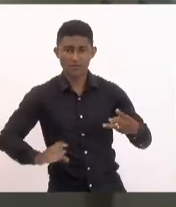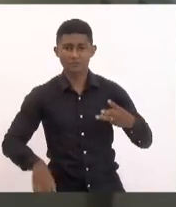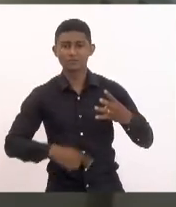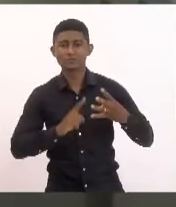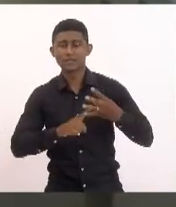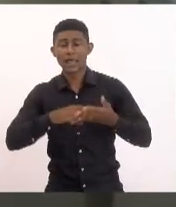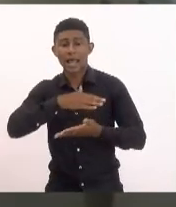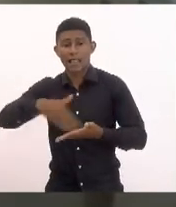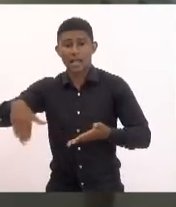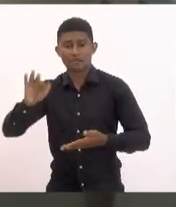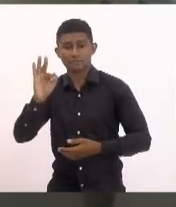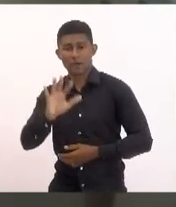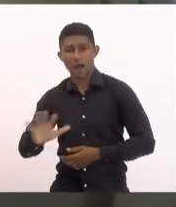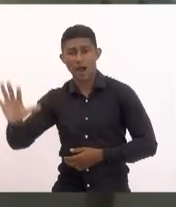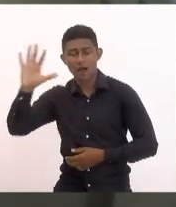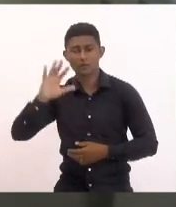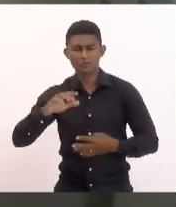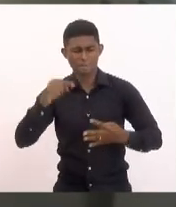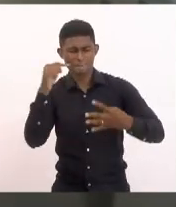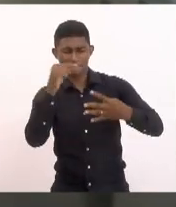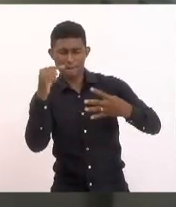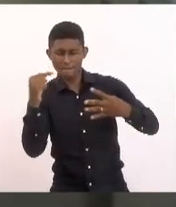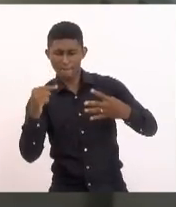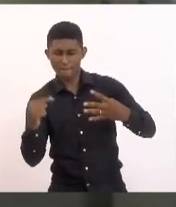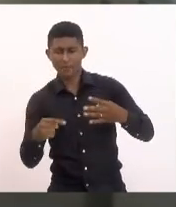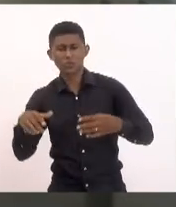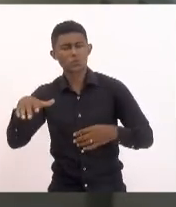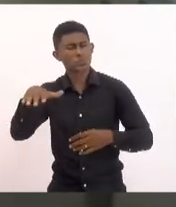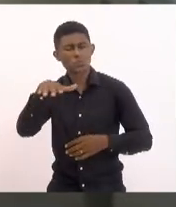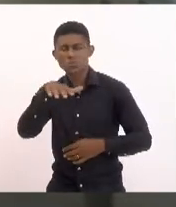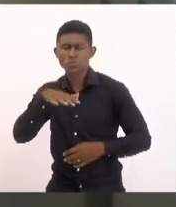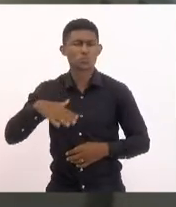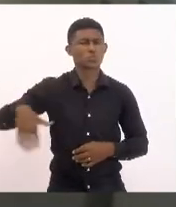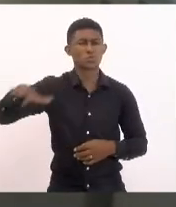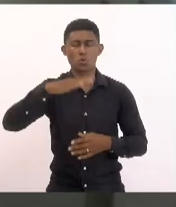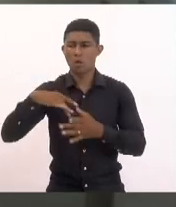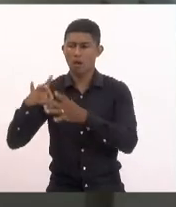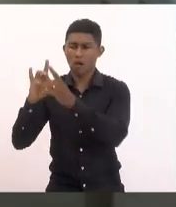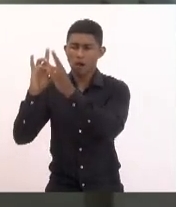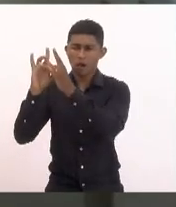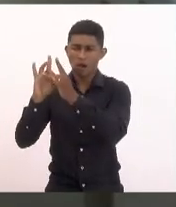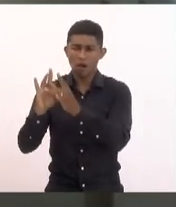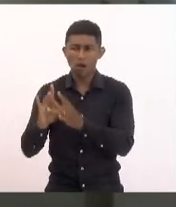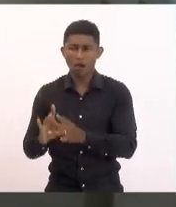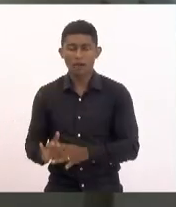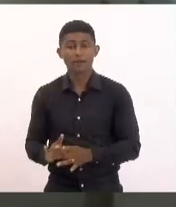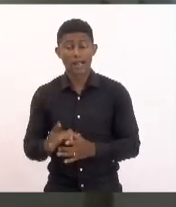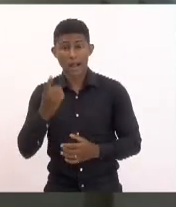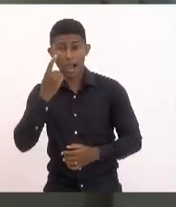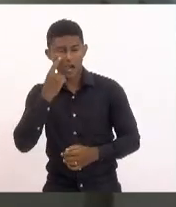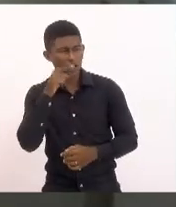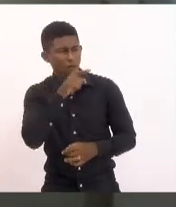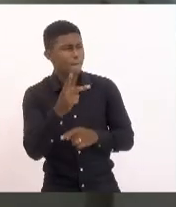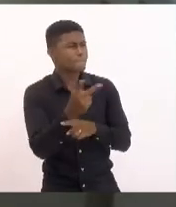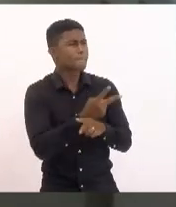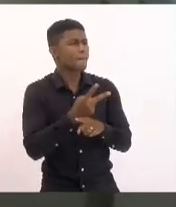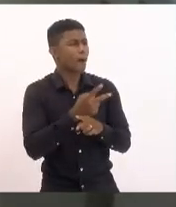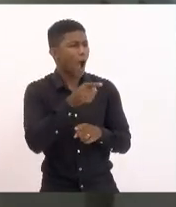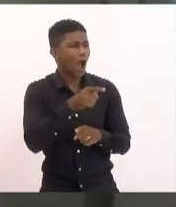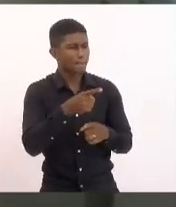né, para que todos, de uma forma unida, corram atrás dos